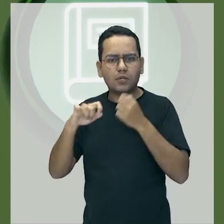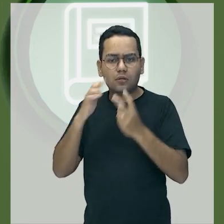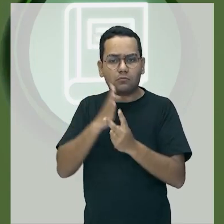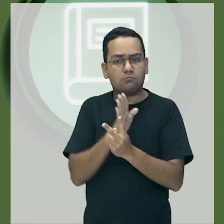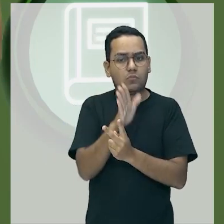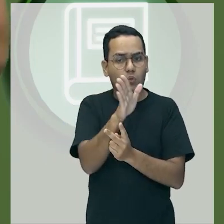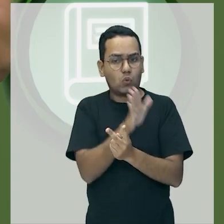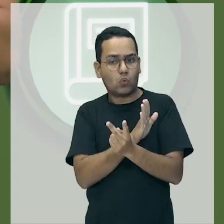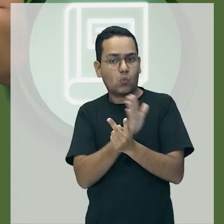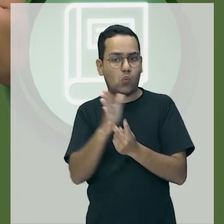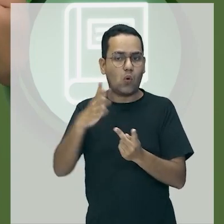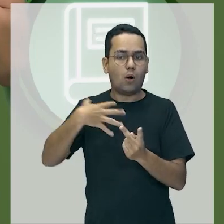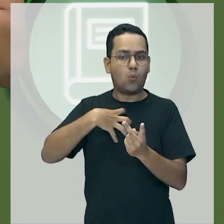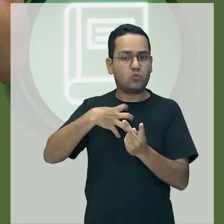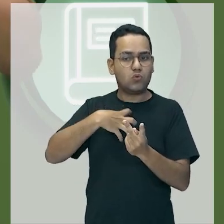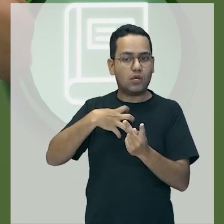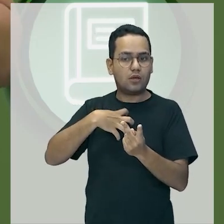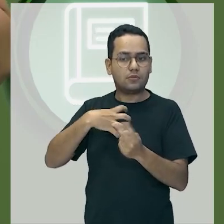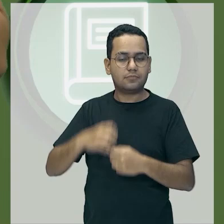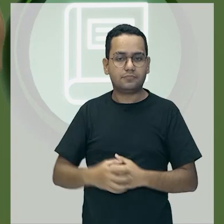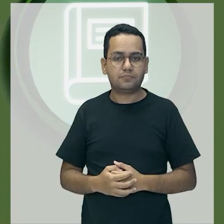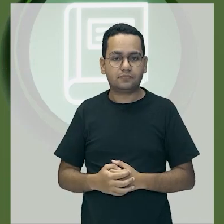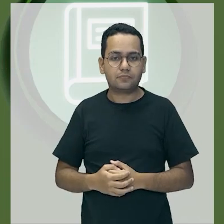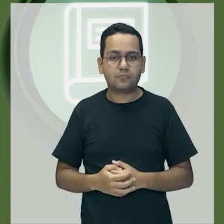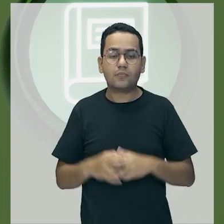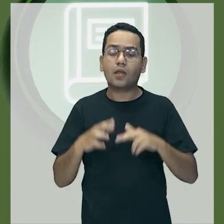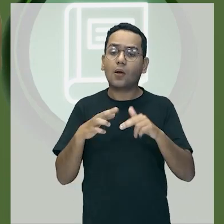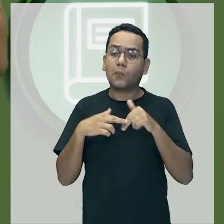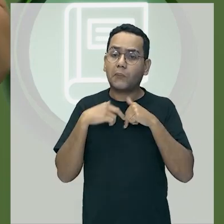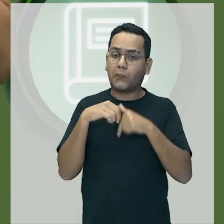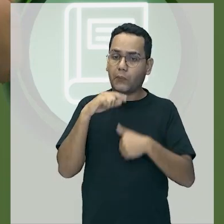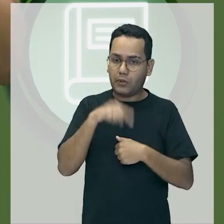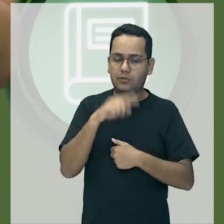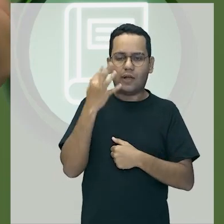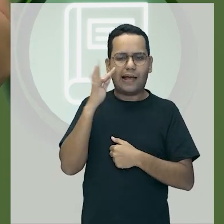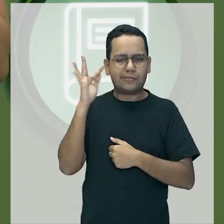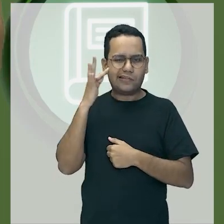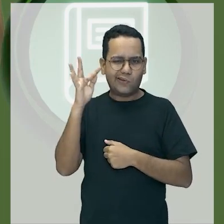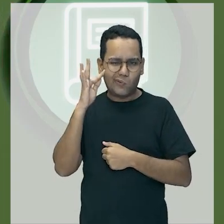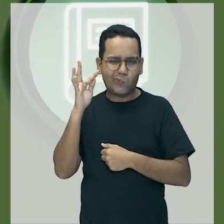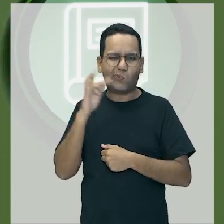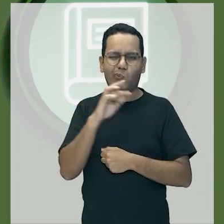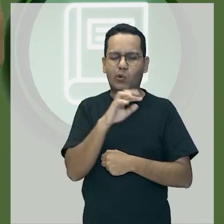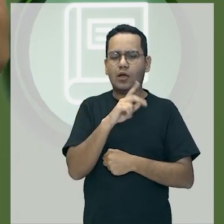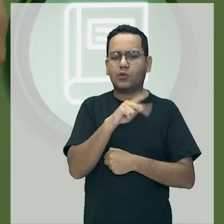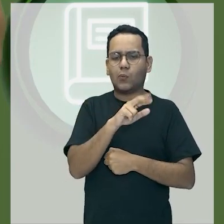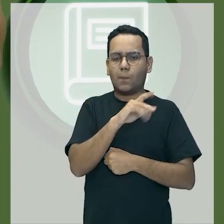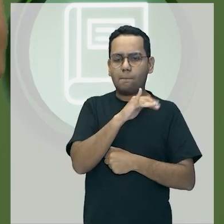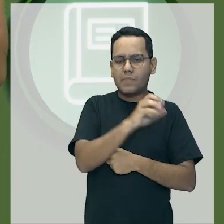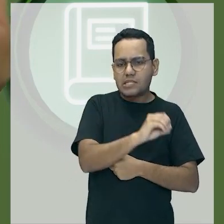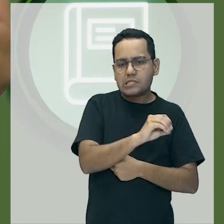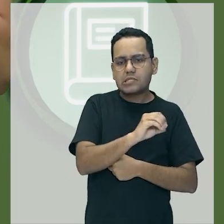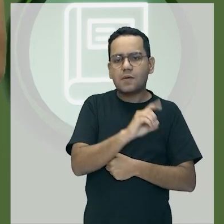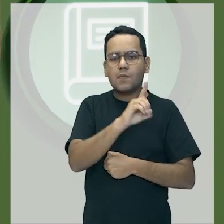tá, pessoal? E o princípio de incerteza de Heisenberg vai dizer que a gente não consegue ter certeza de onde o